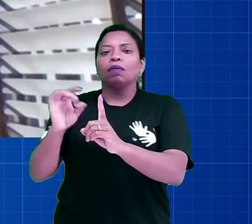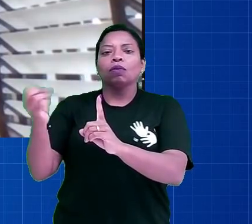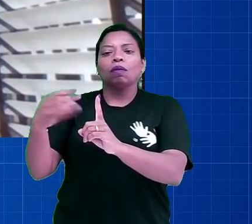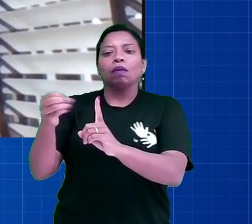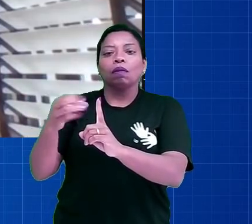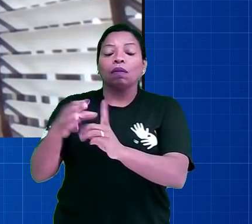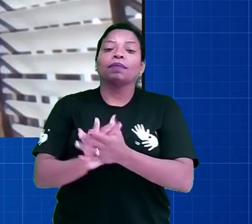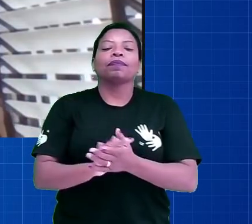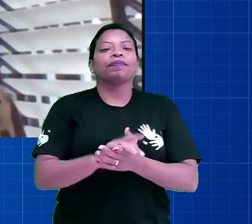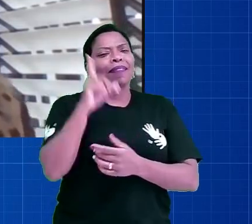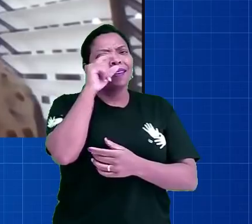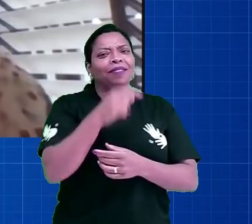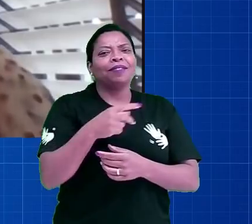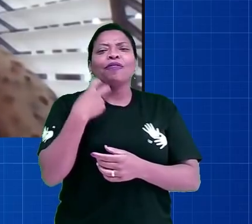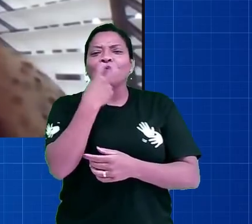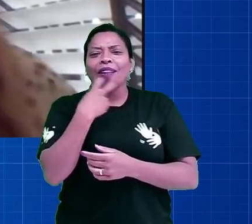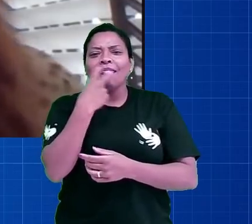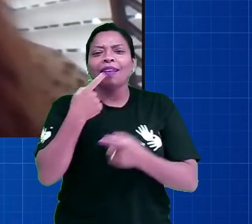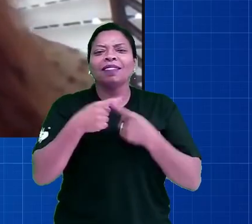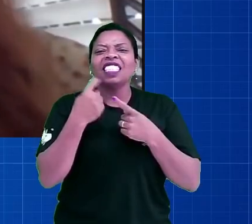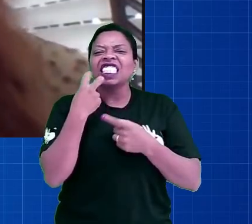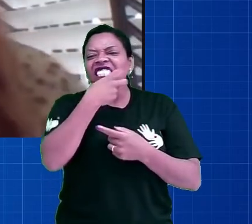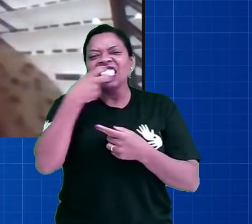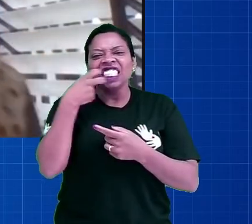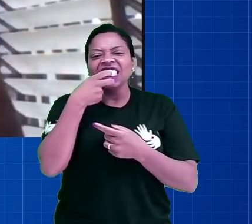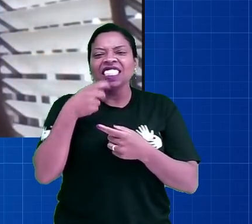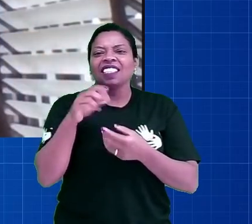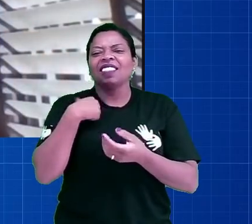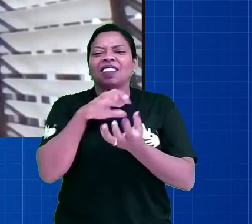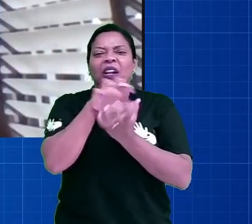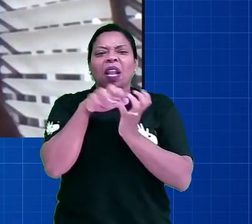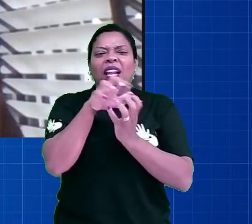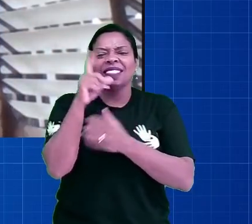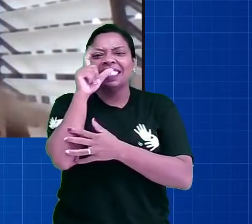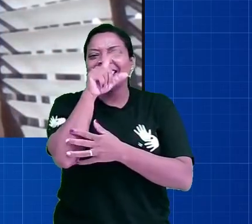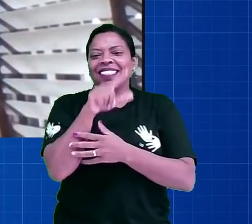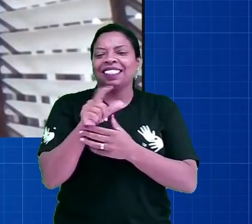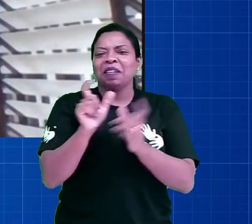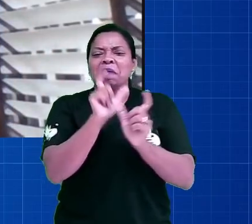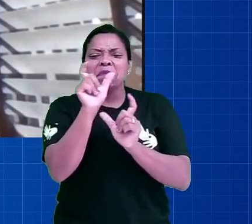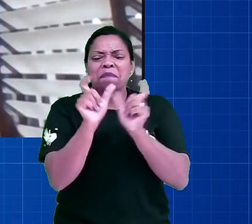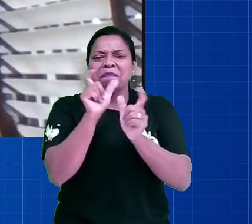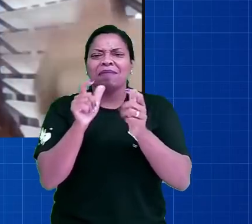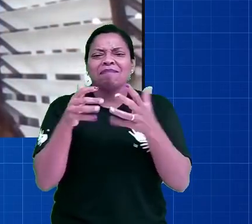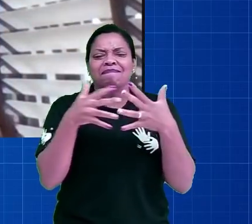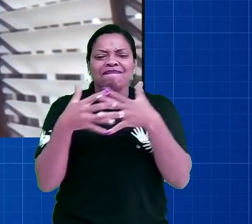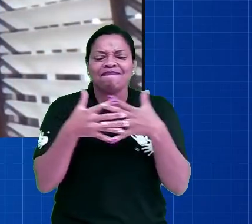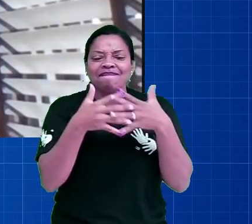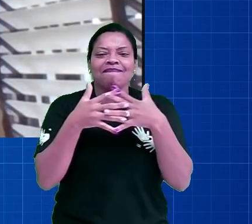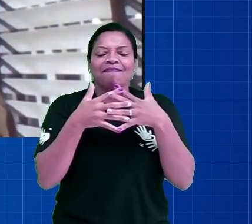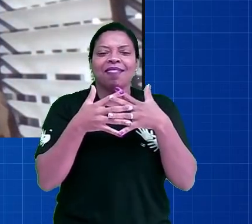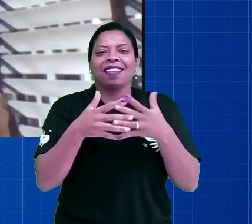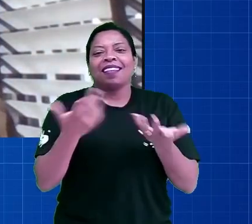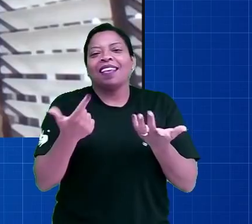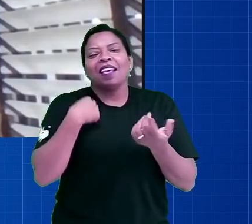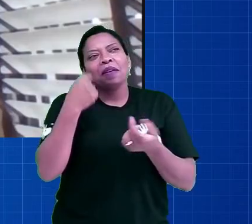aparelho, né? Então, quem usa aparelho sabe das dificuldades, então me perdoem, às vezes fica complicado, a língua não ajuda, tem que inventar uma